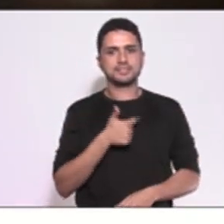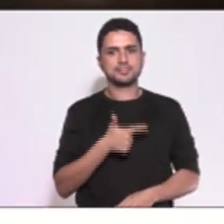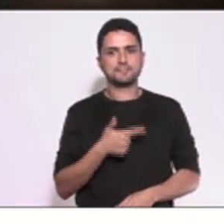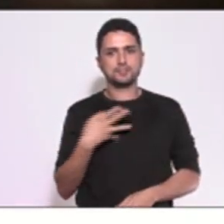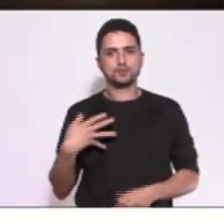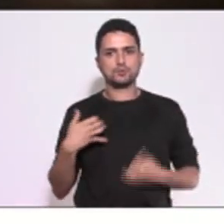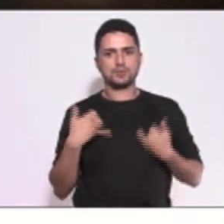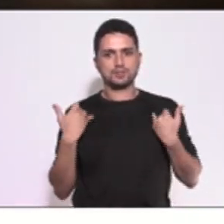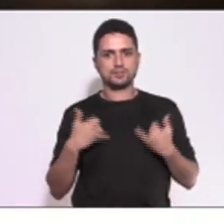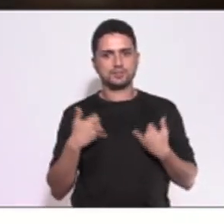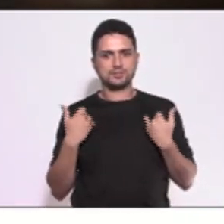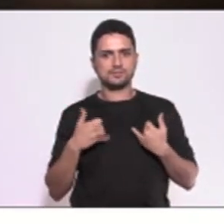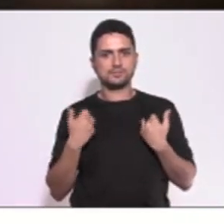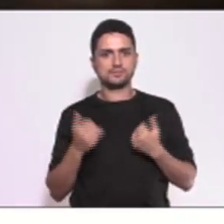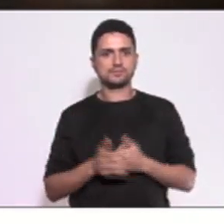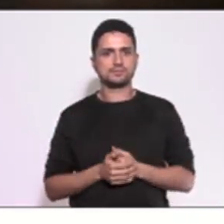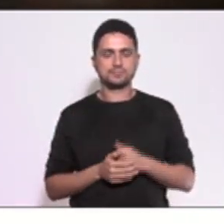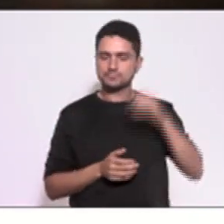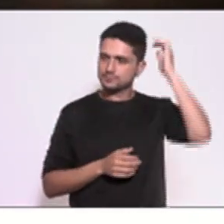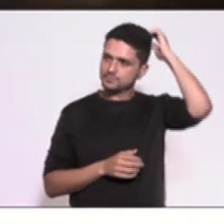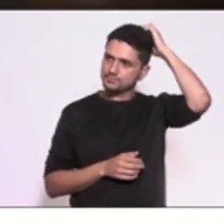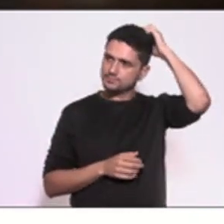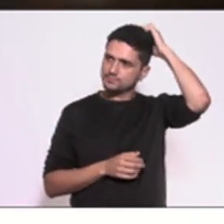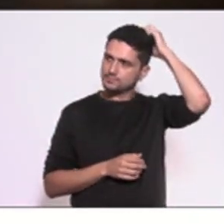124 anos.